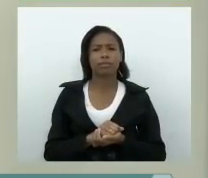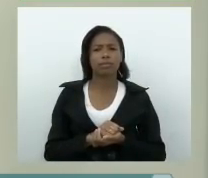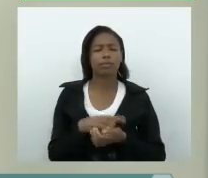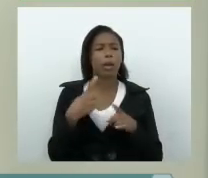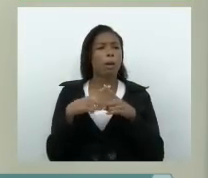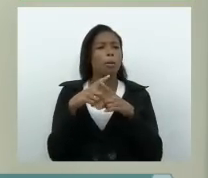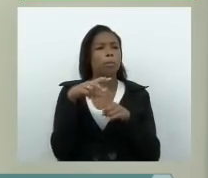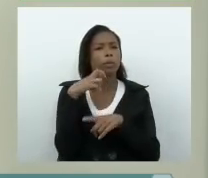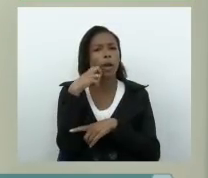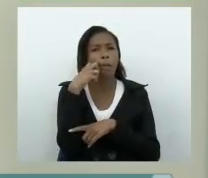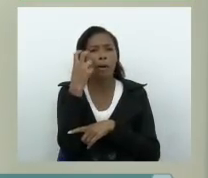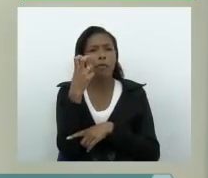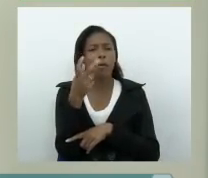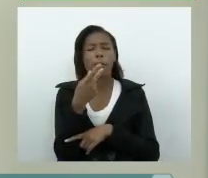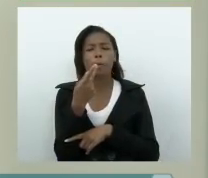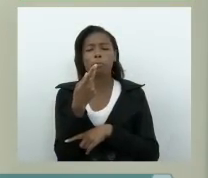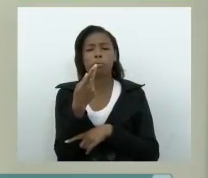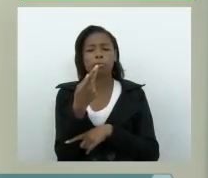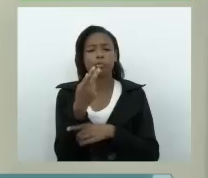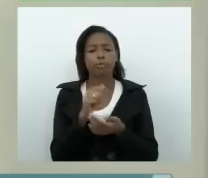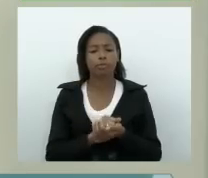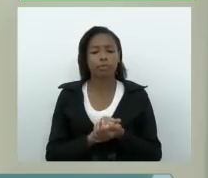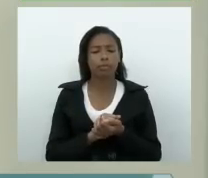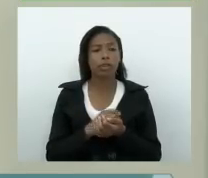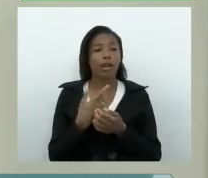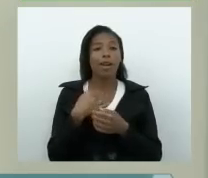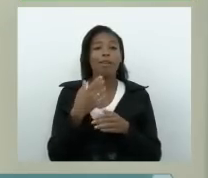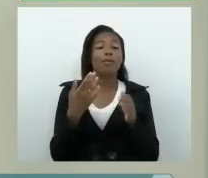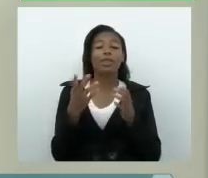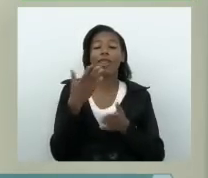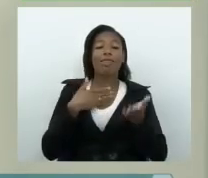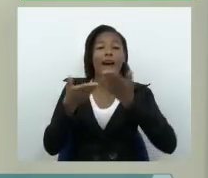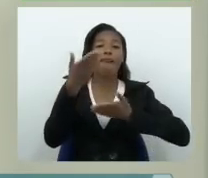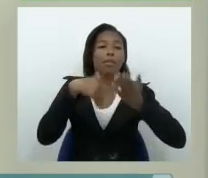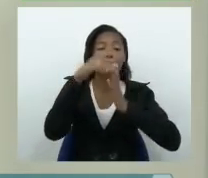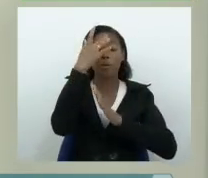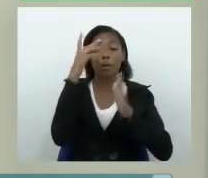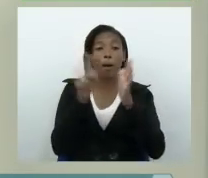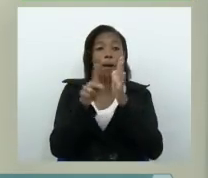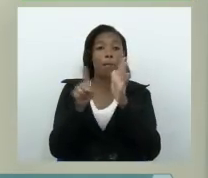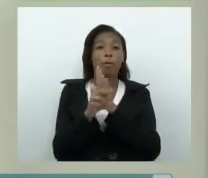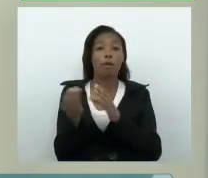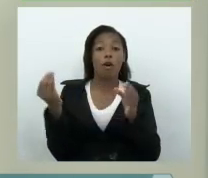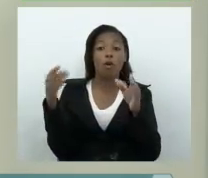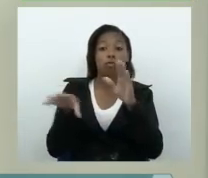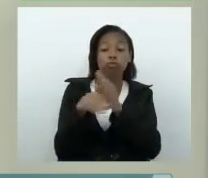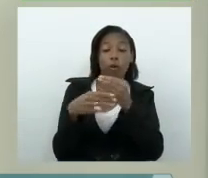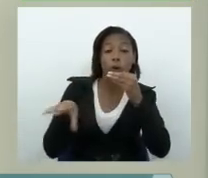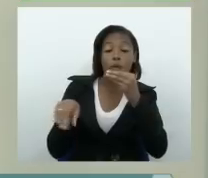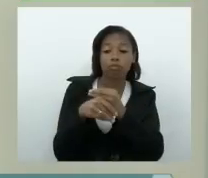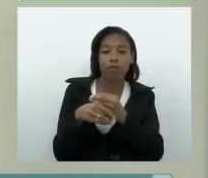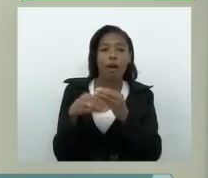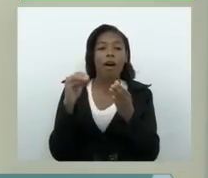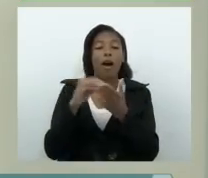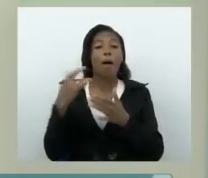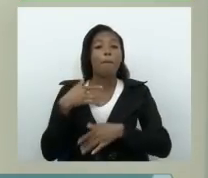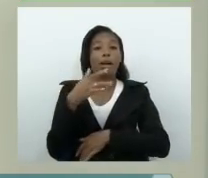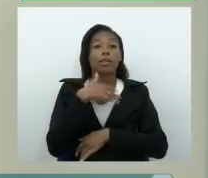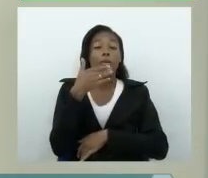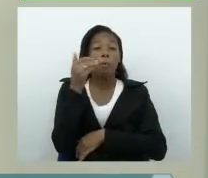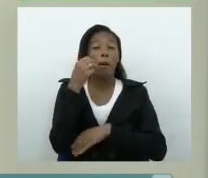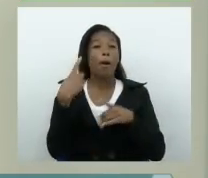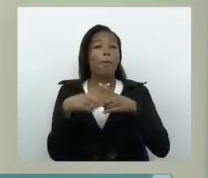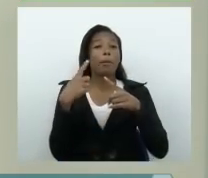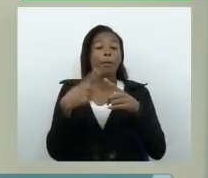que não trata direito os munícipes de Guarulhos. Eu vou implantar uma saúde preventiva. Temos que